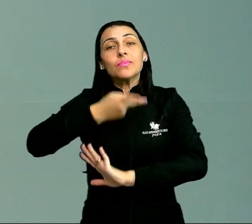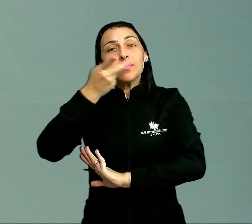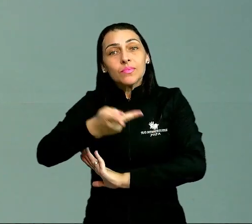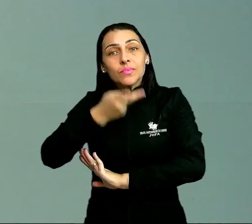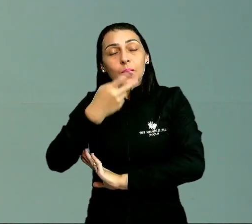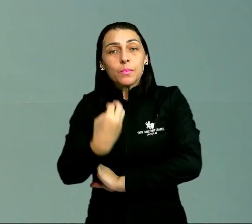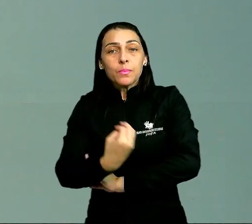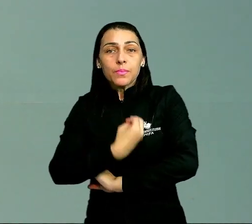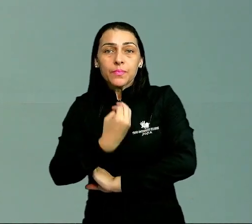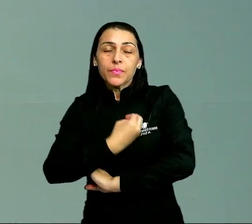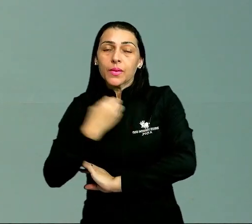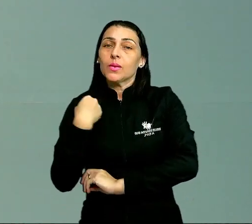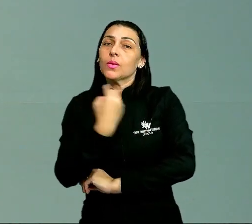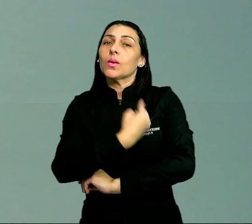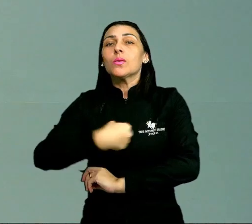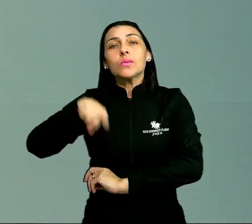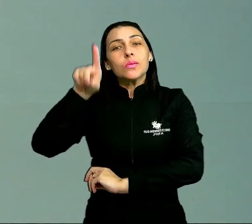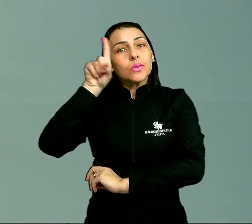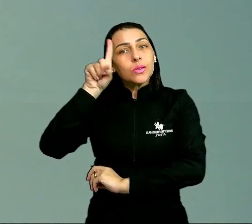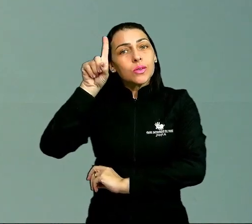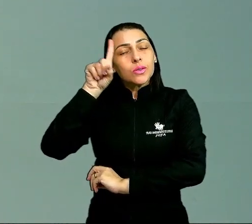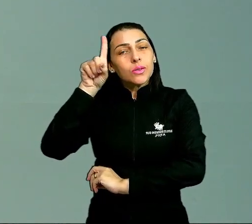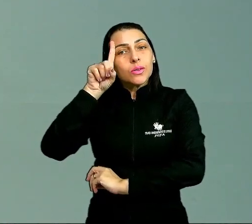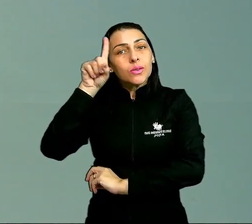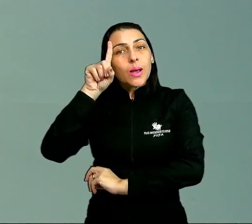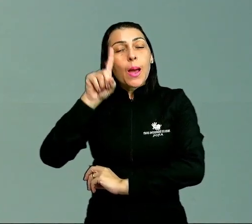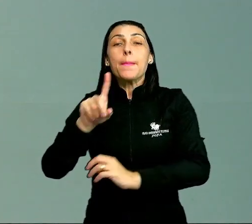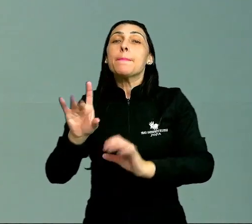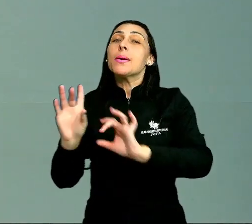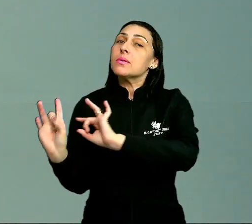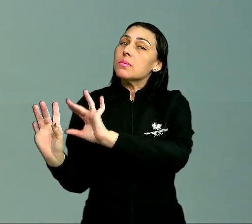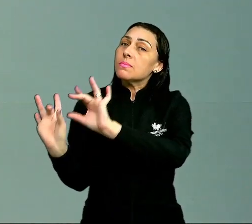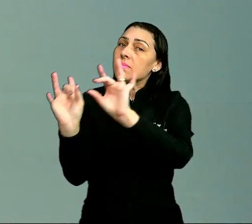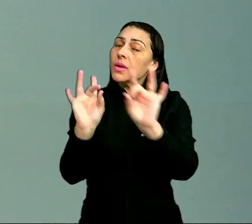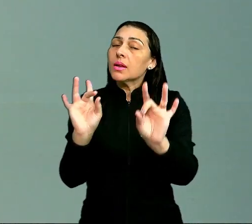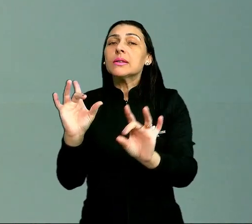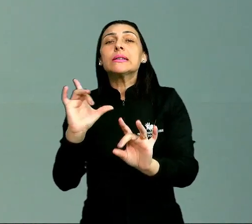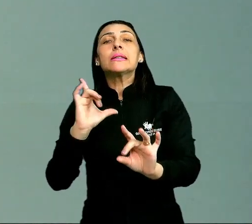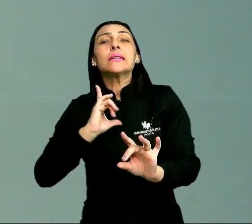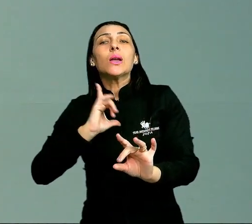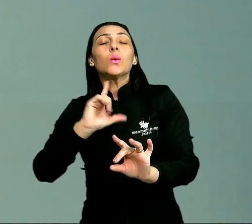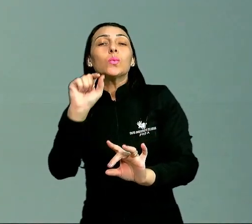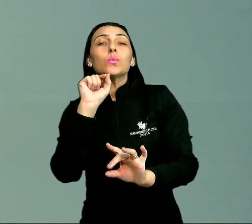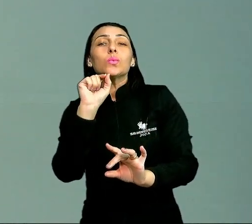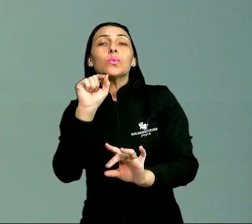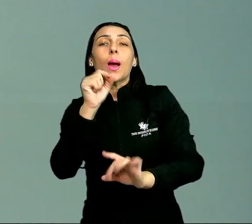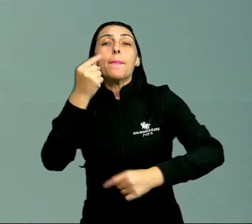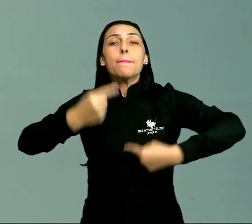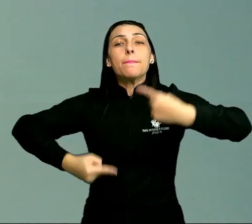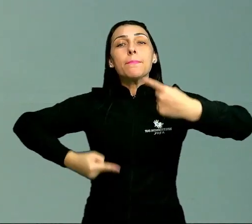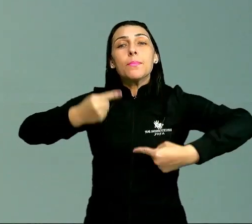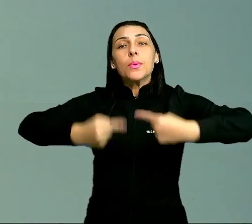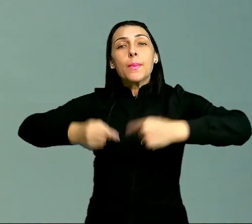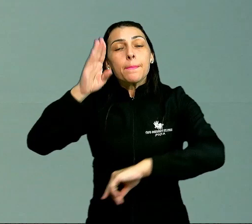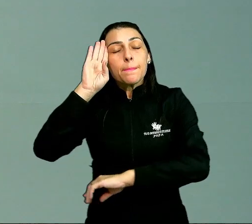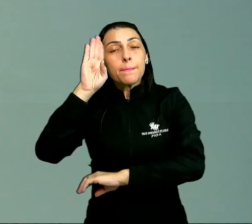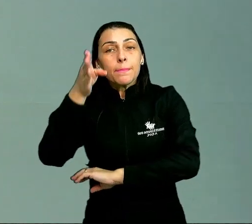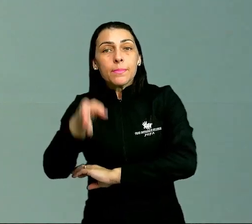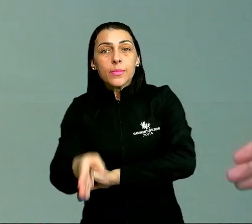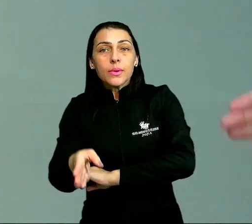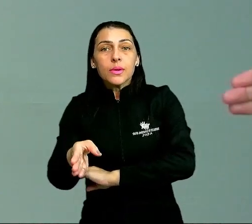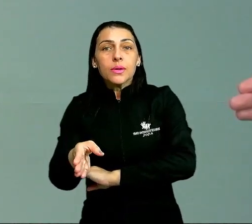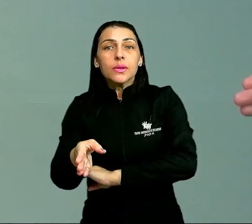estão presentes no nosso dia a dia, em especial quando a gente trata da questão política, principalmente